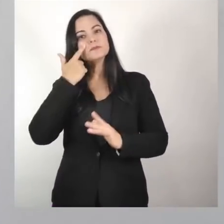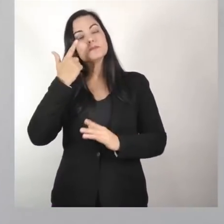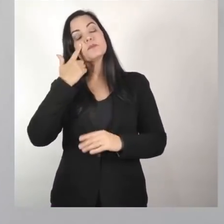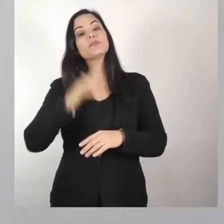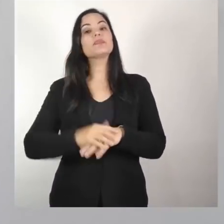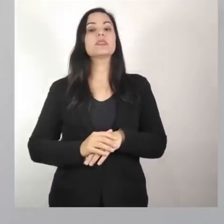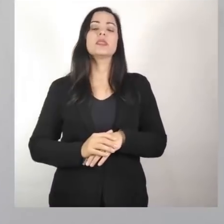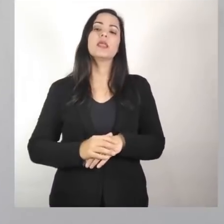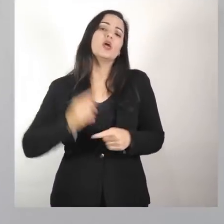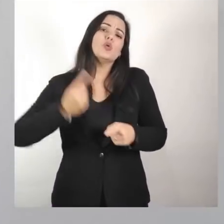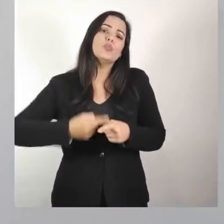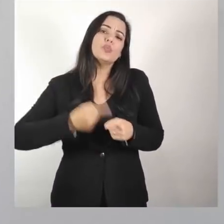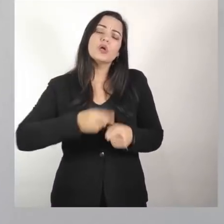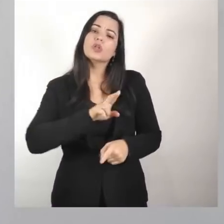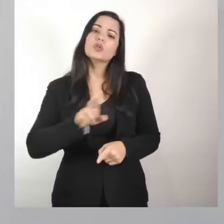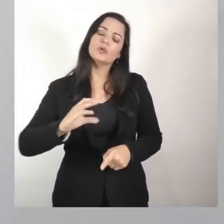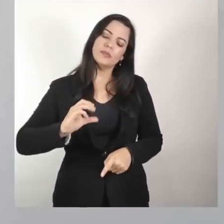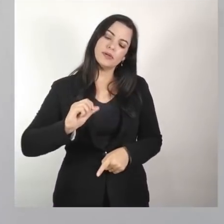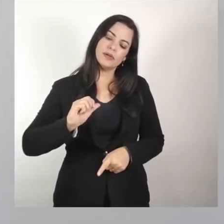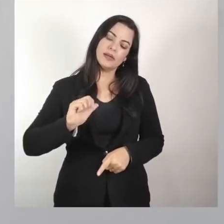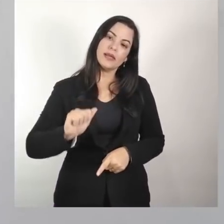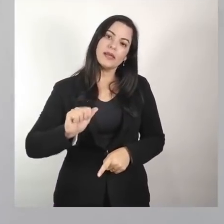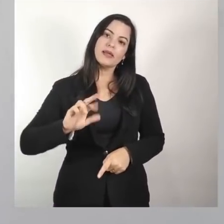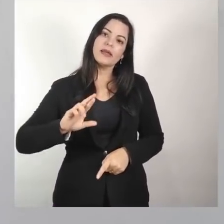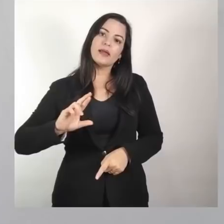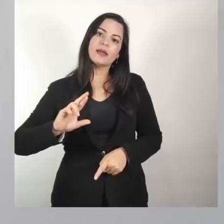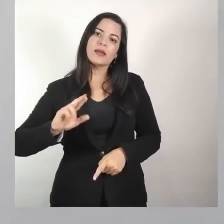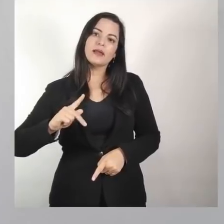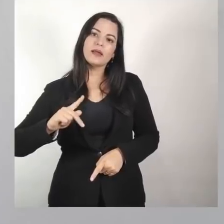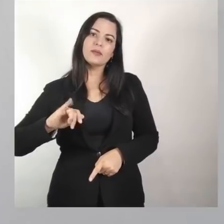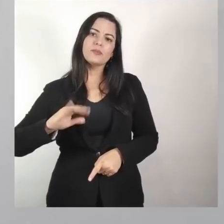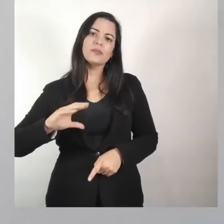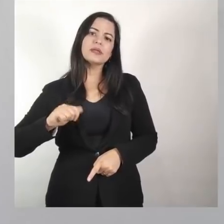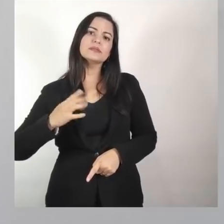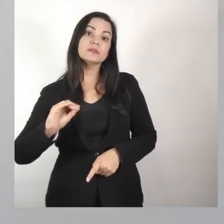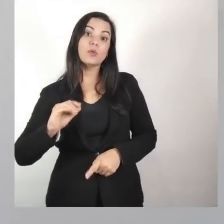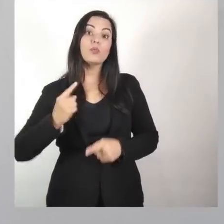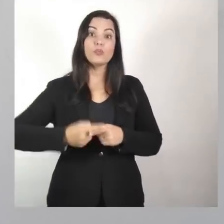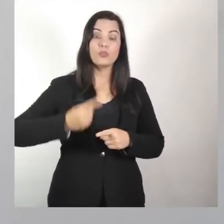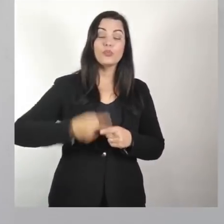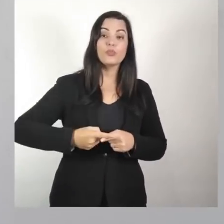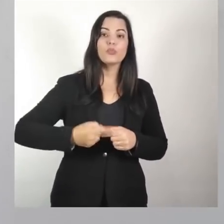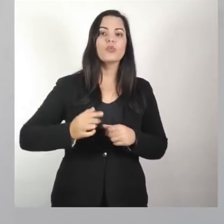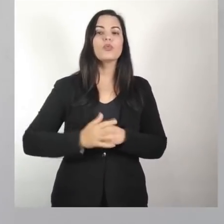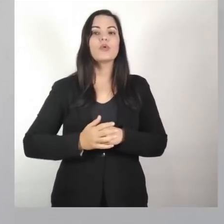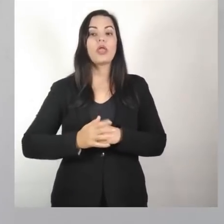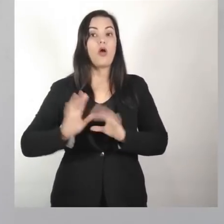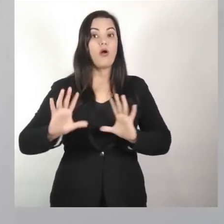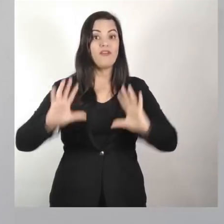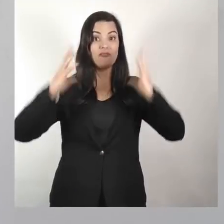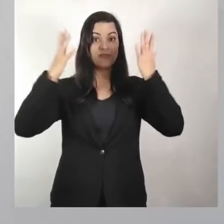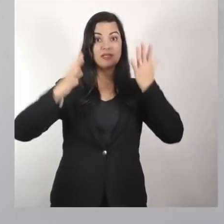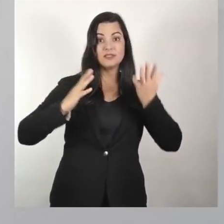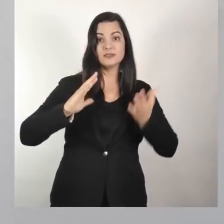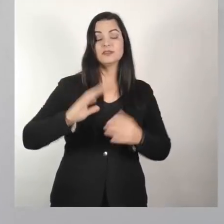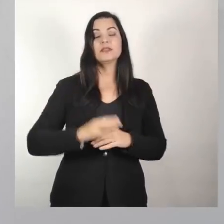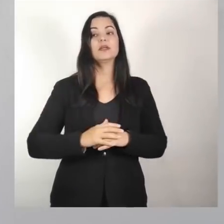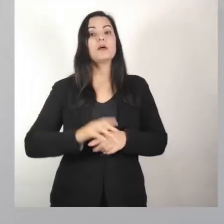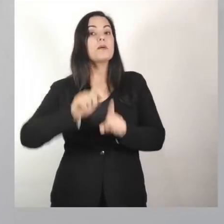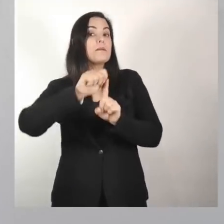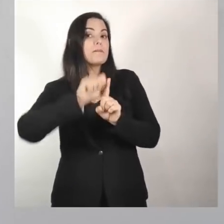Então, por que chama Carpição? Porque eles, na época da festa, que acontece no mês de